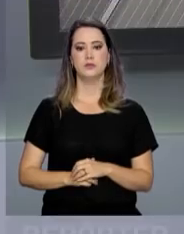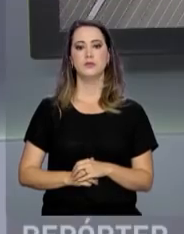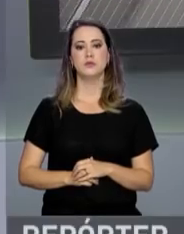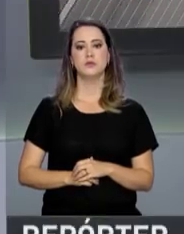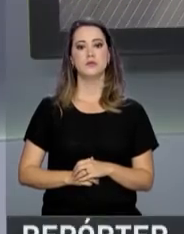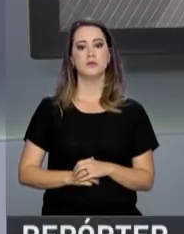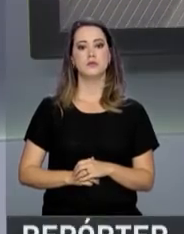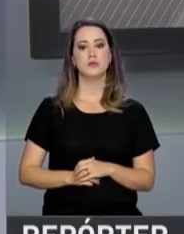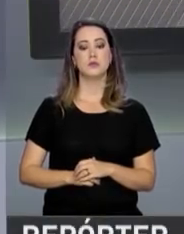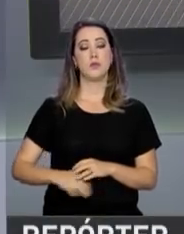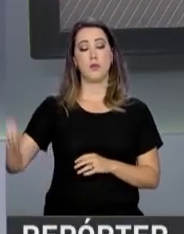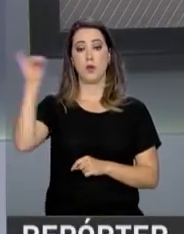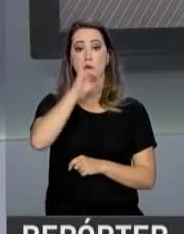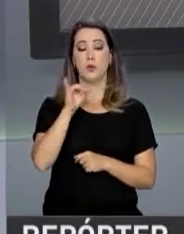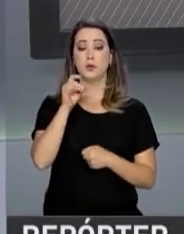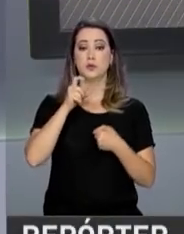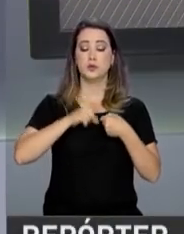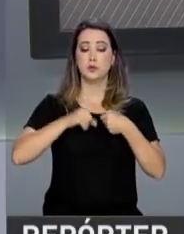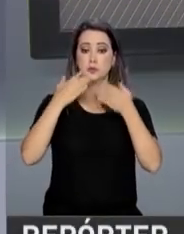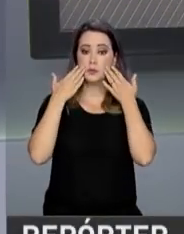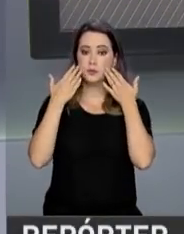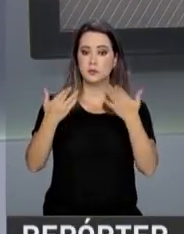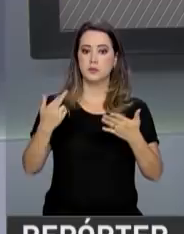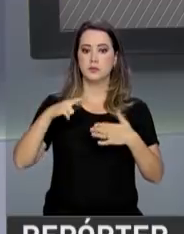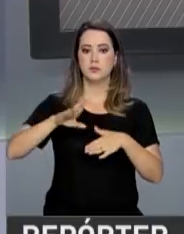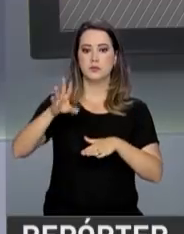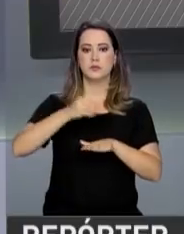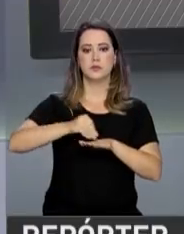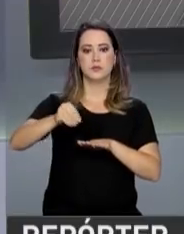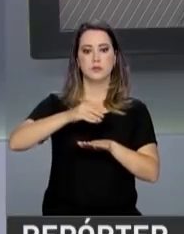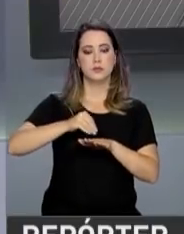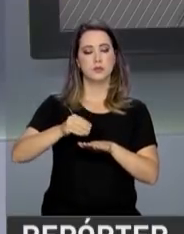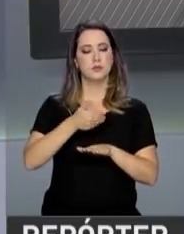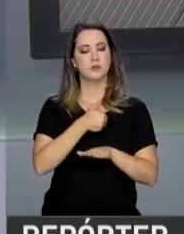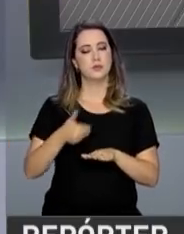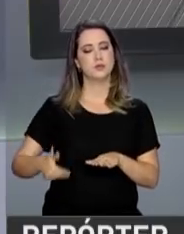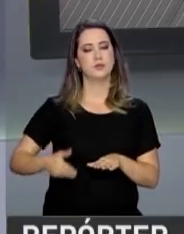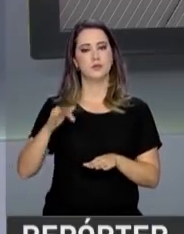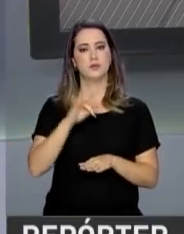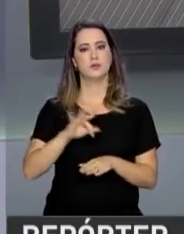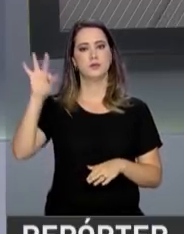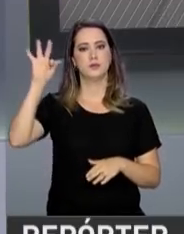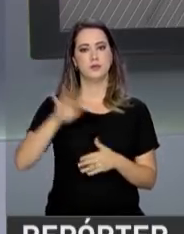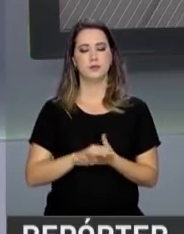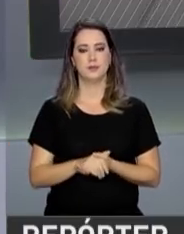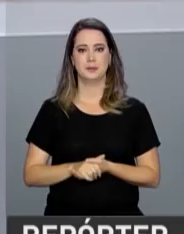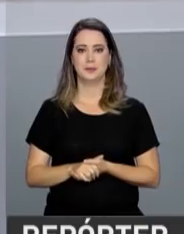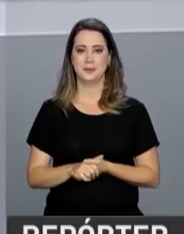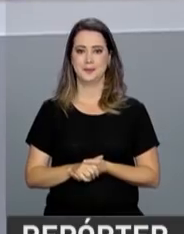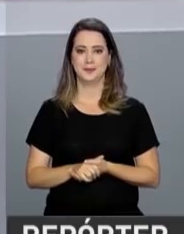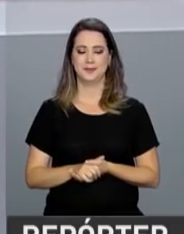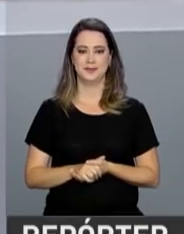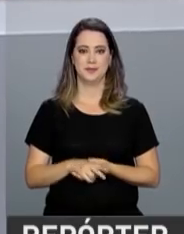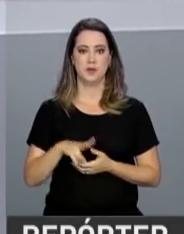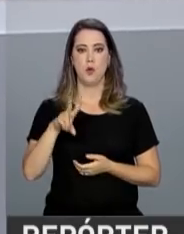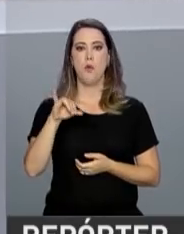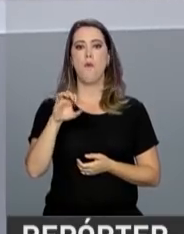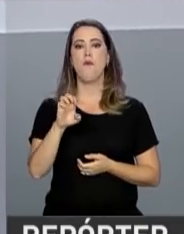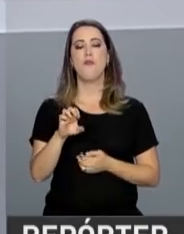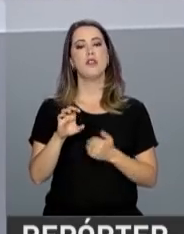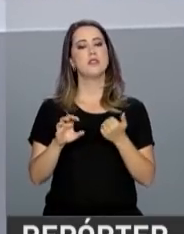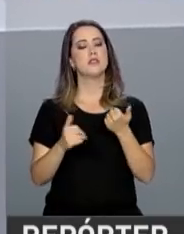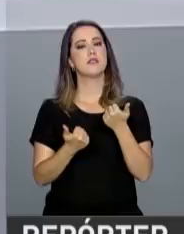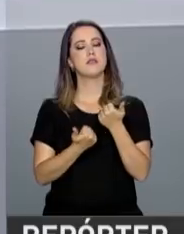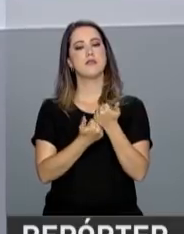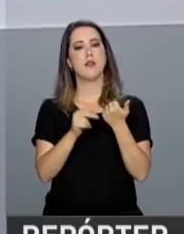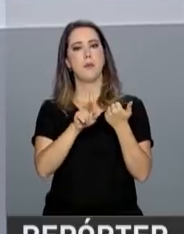olá estamos de volta com mais uma edição do repórter nbr e as notícias do governo federal o vice presidente dos